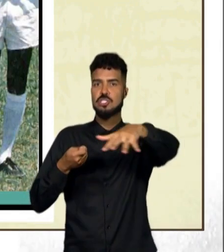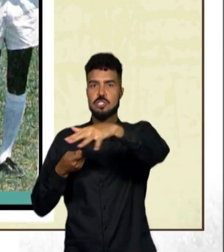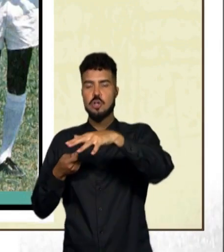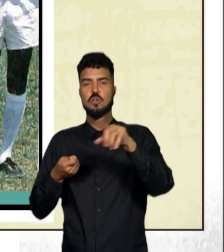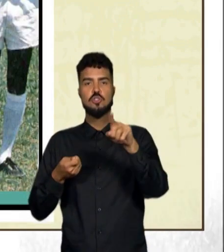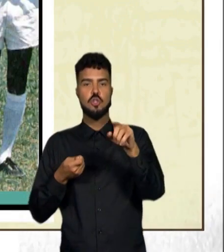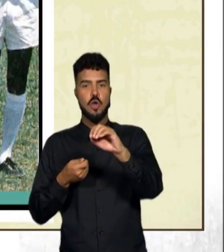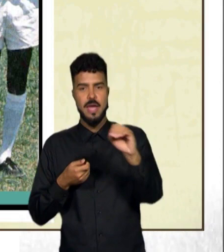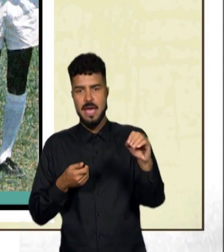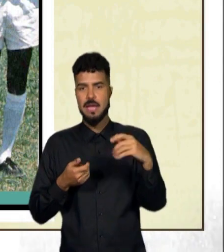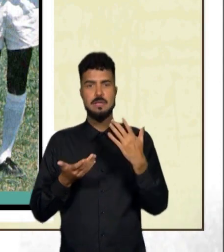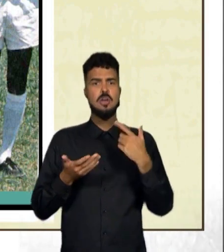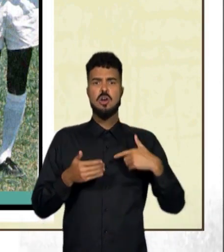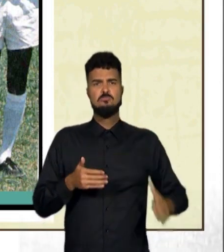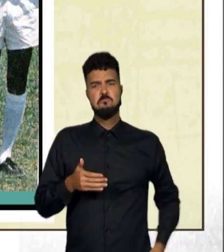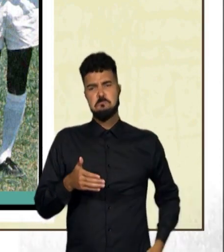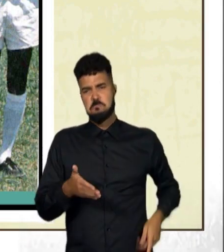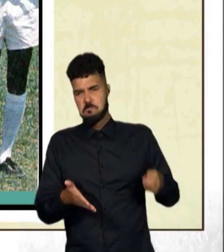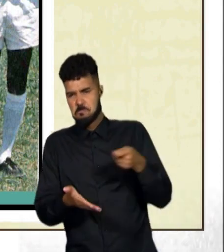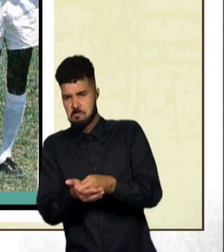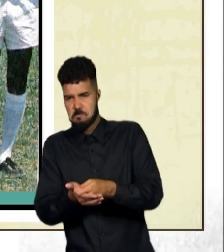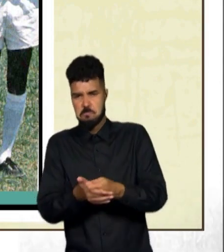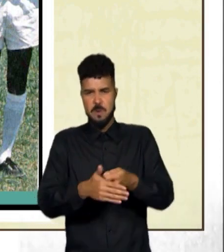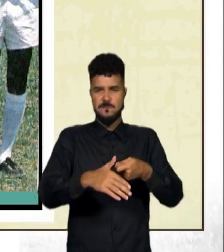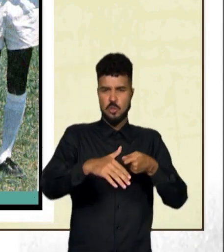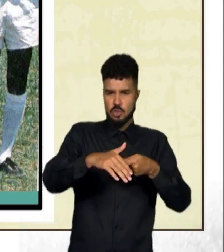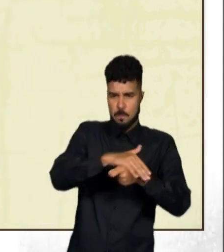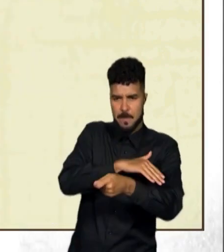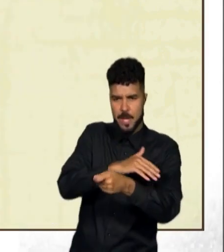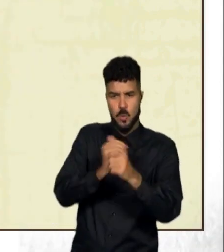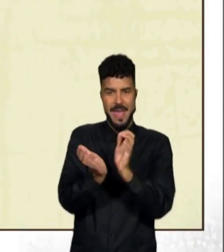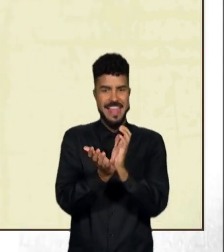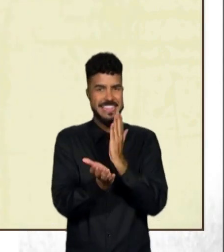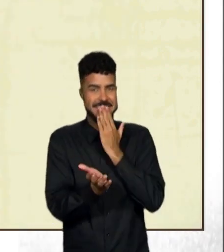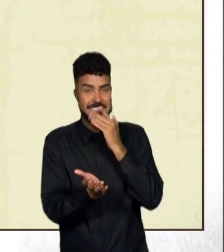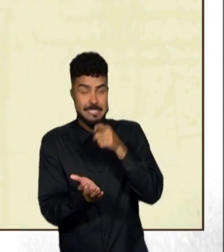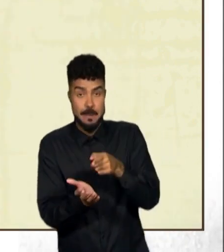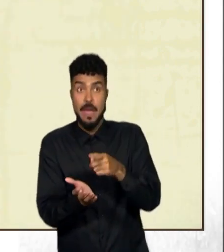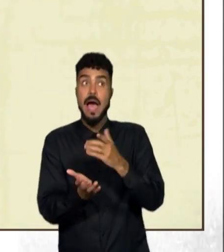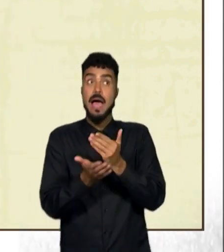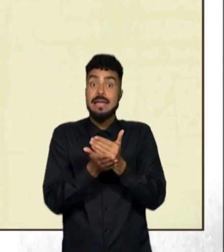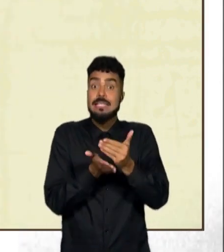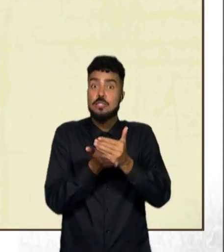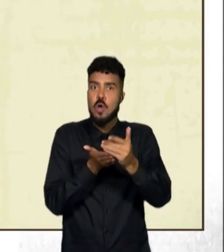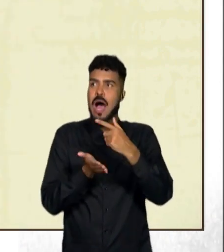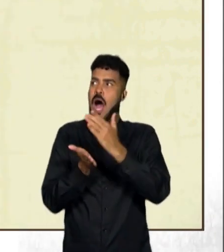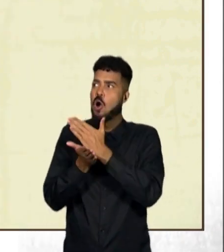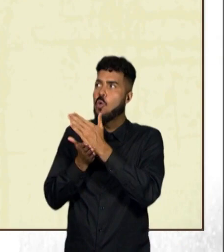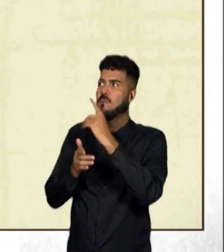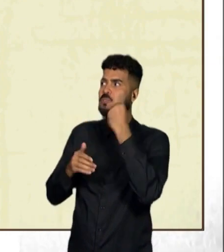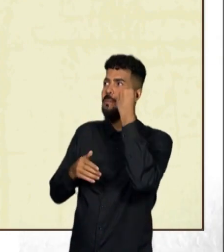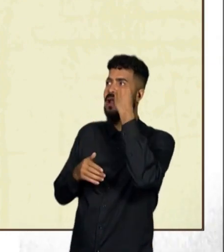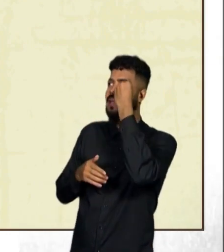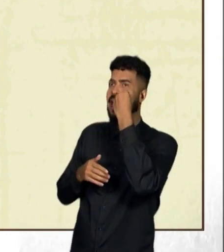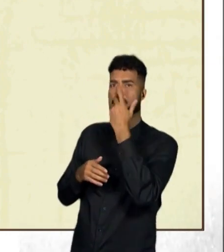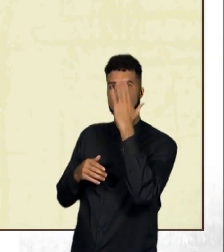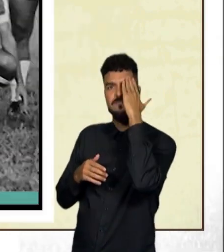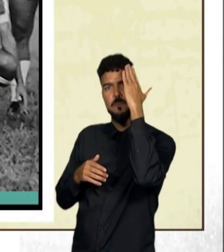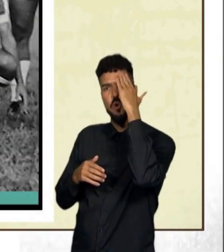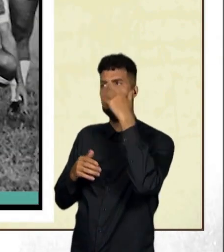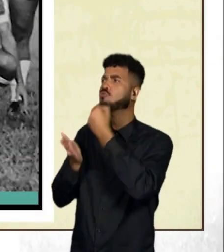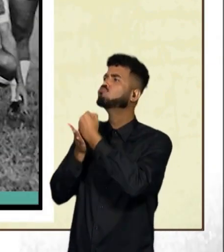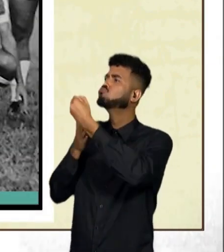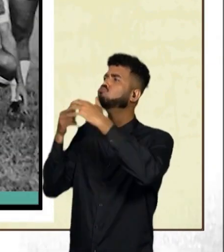Ele faz um investimento muito pesado no clube, trazendo inicialmente jogadores veteranos de renome,